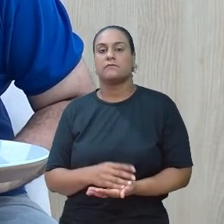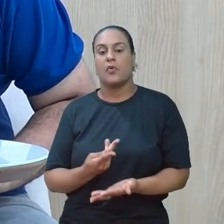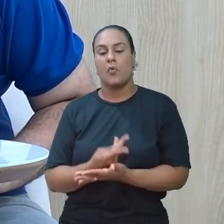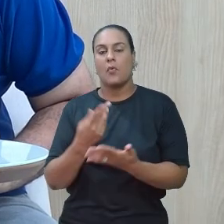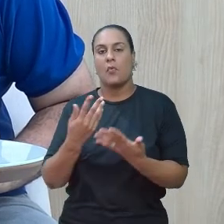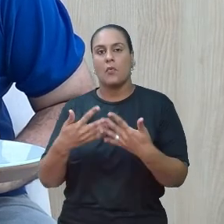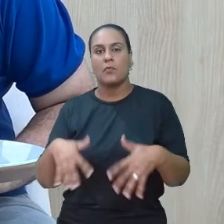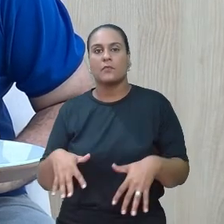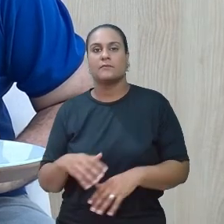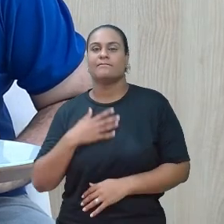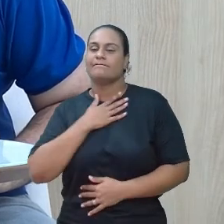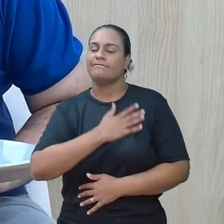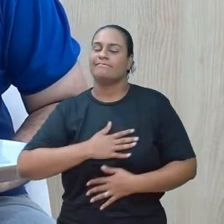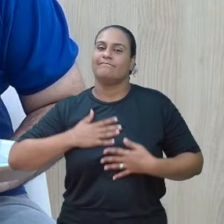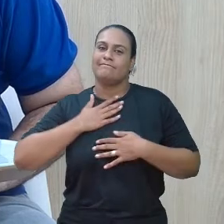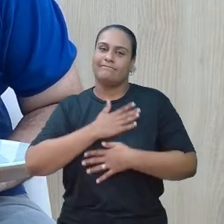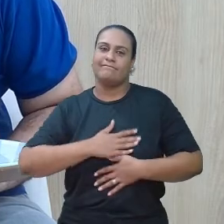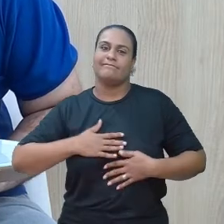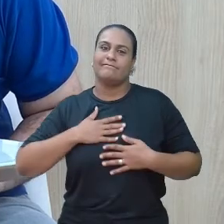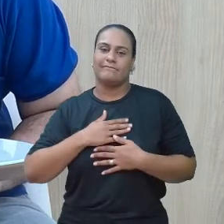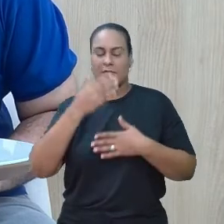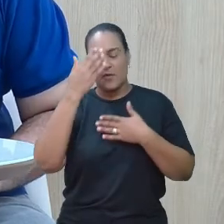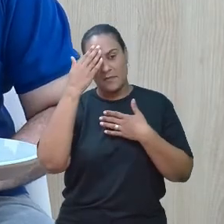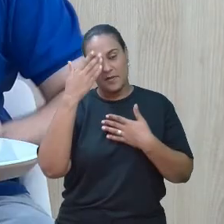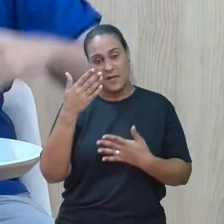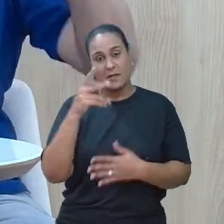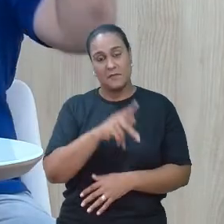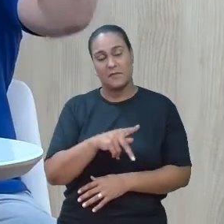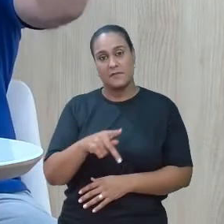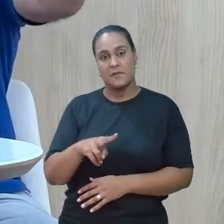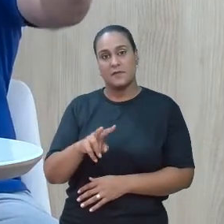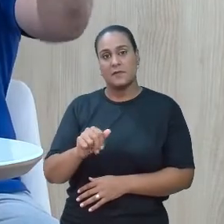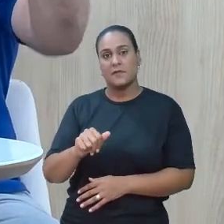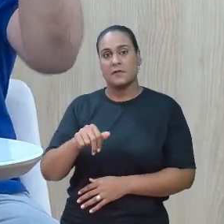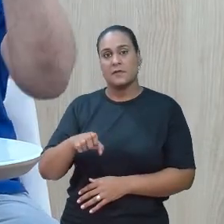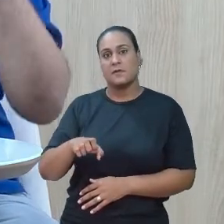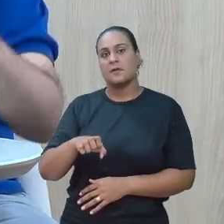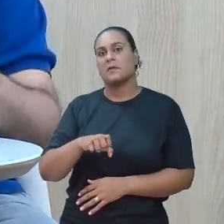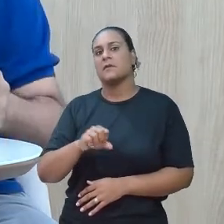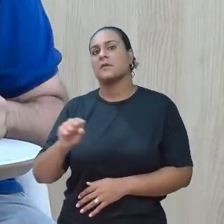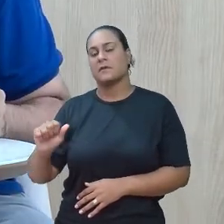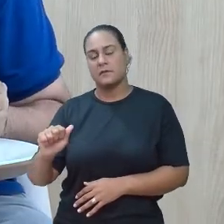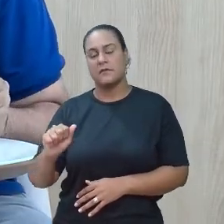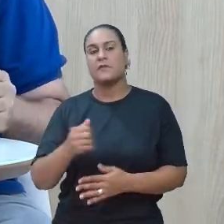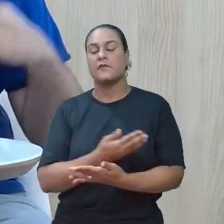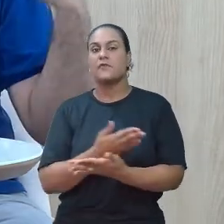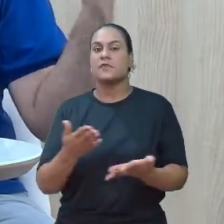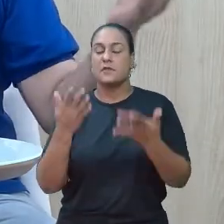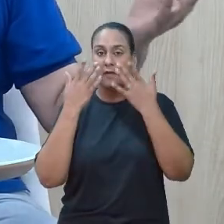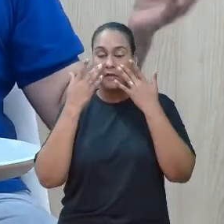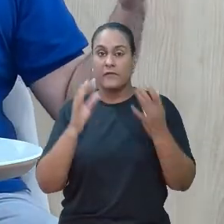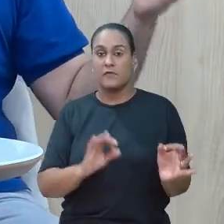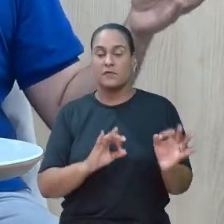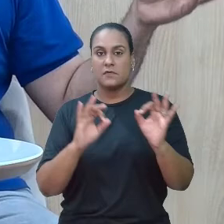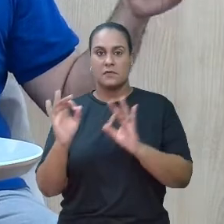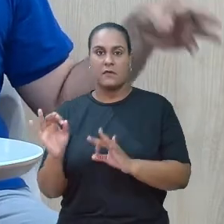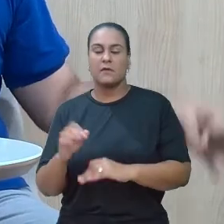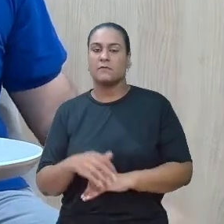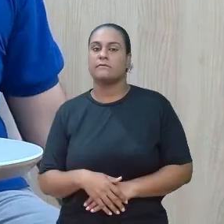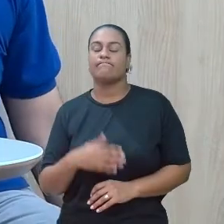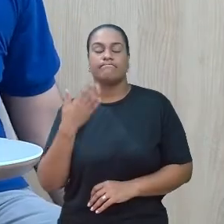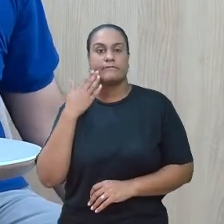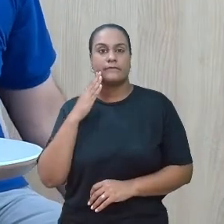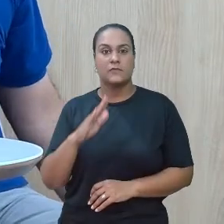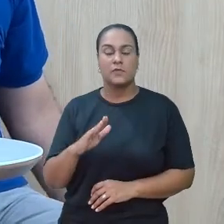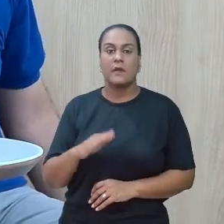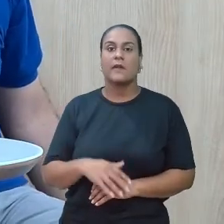prazer, satisfação. Professora Vanessa, muitíssimo obrigado. Muitíssimo obrigado a vocês que estiveram aqui conosco. Eu não sei se eu citei o Luciano, o Vitor, que também